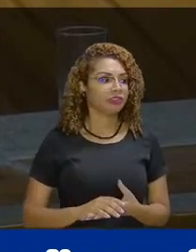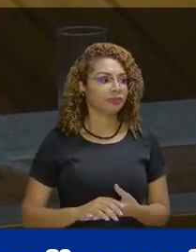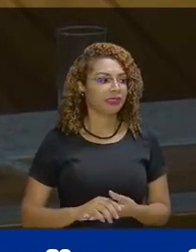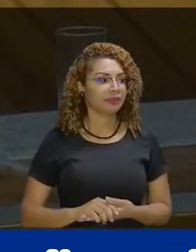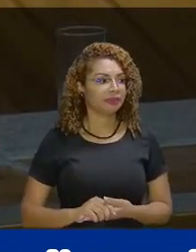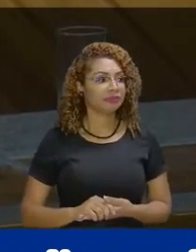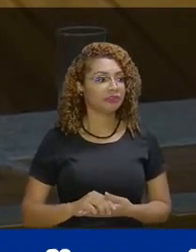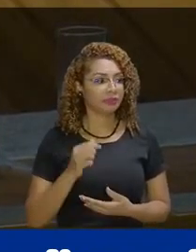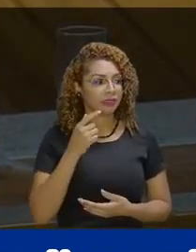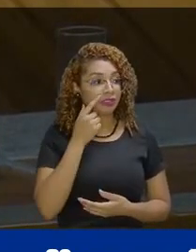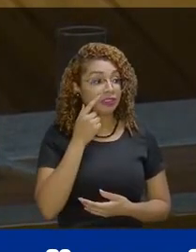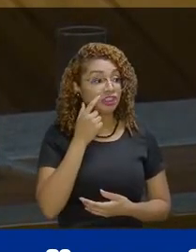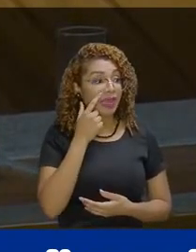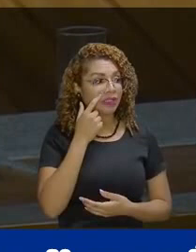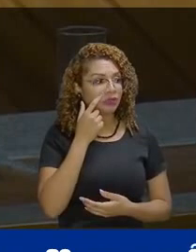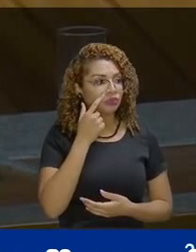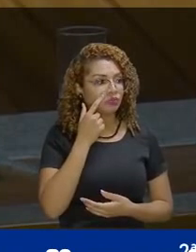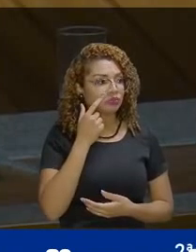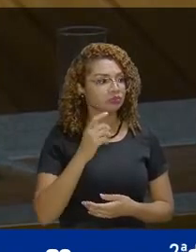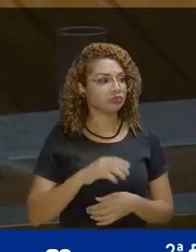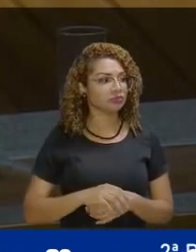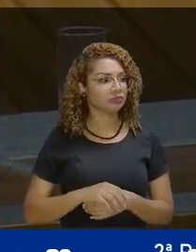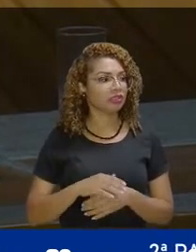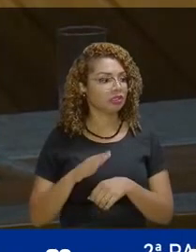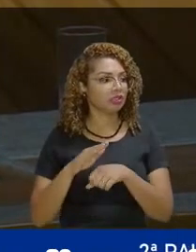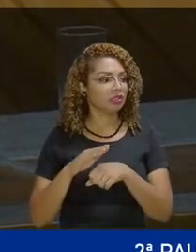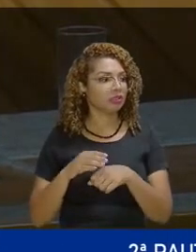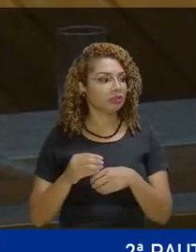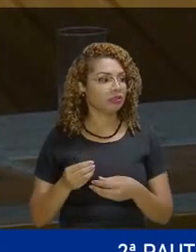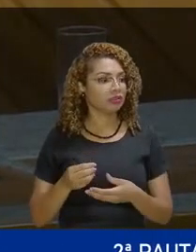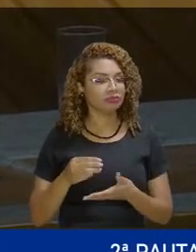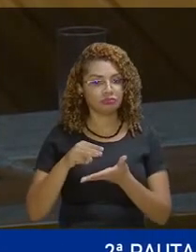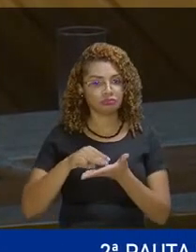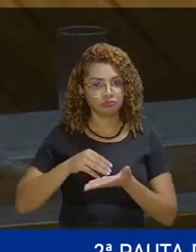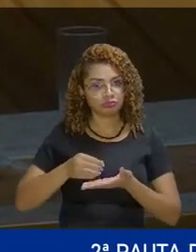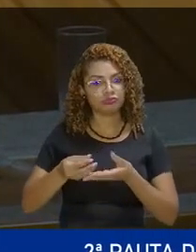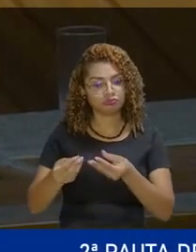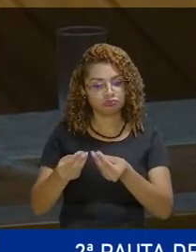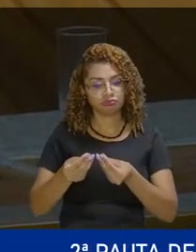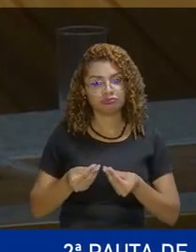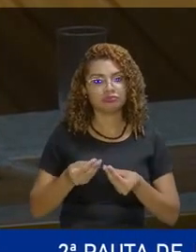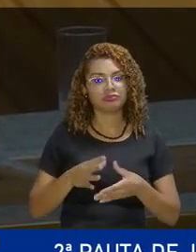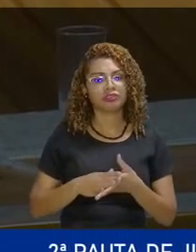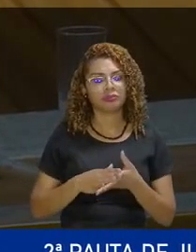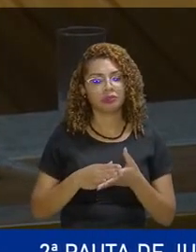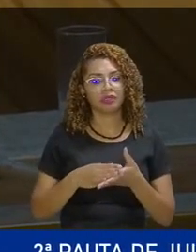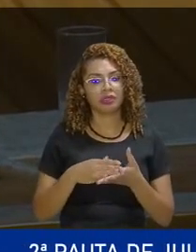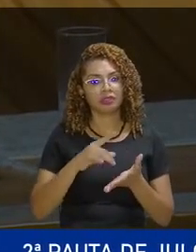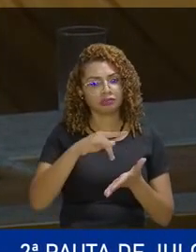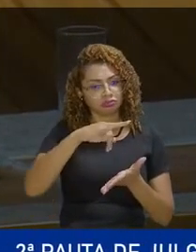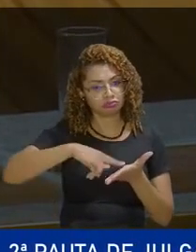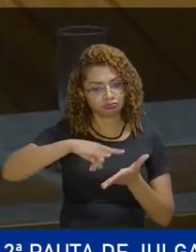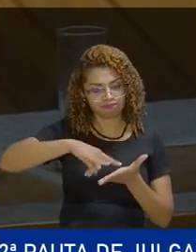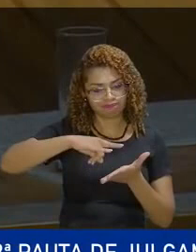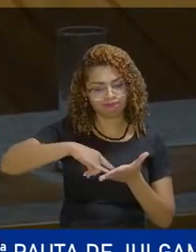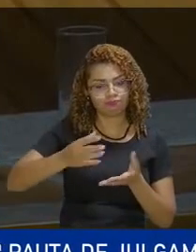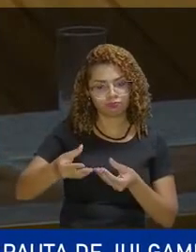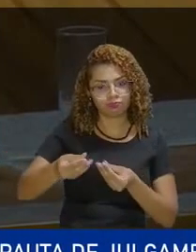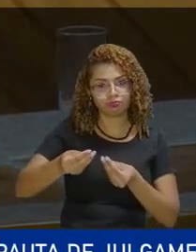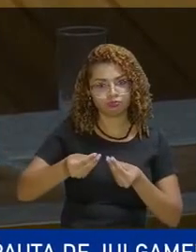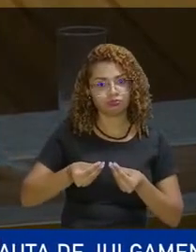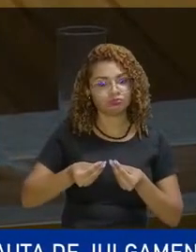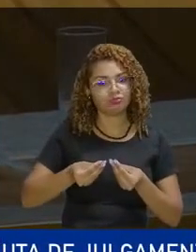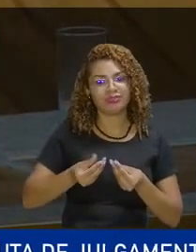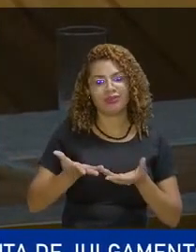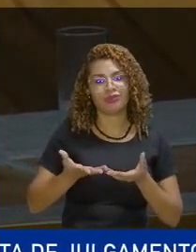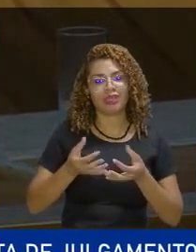e trouxe a documentação que o NACEP exigia. No entanto, essa documentação ela não veio